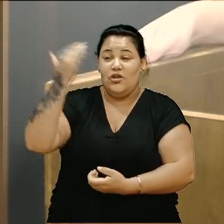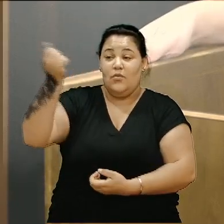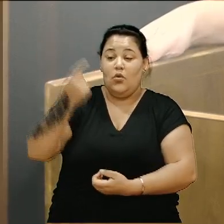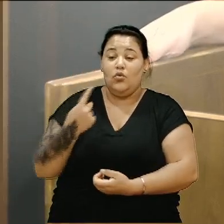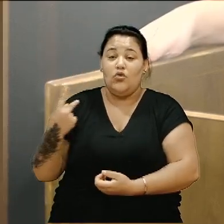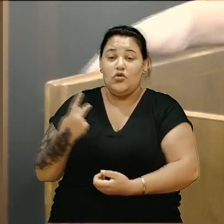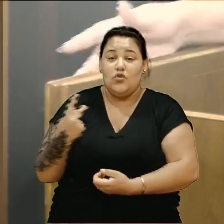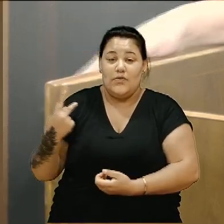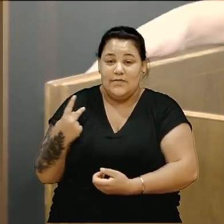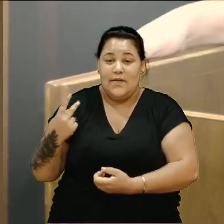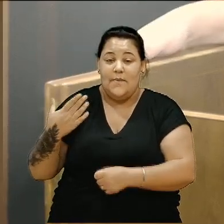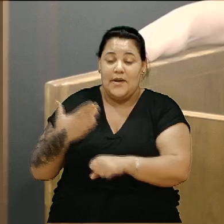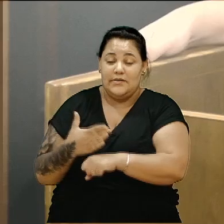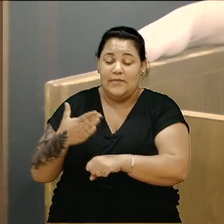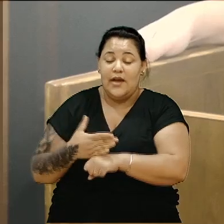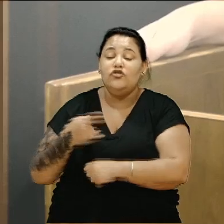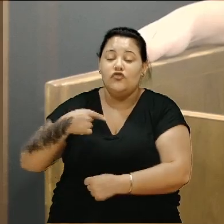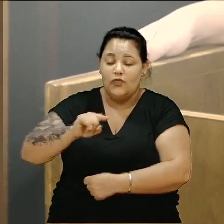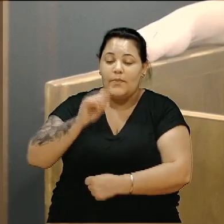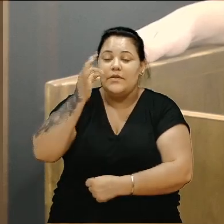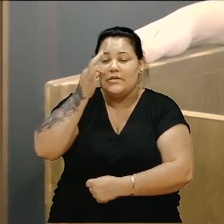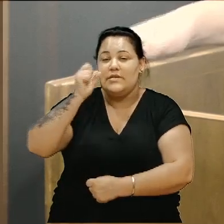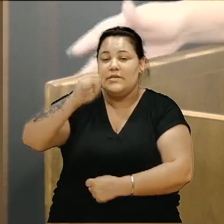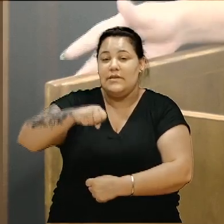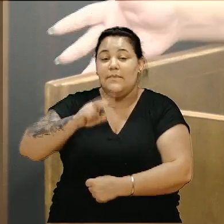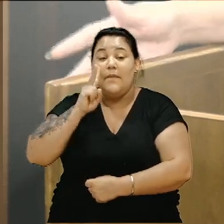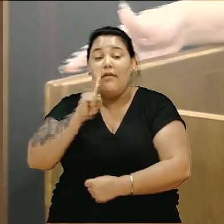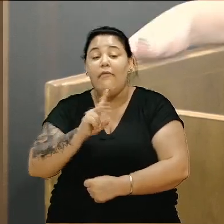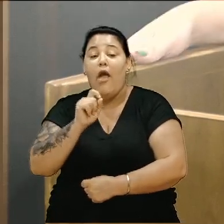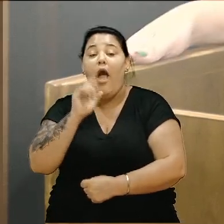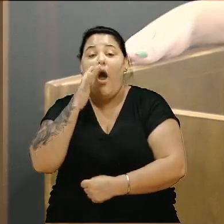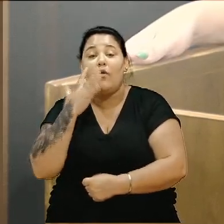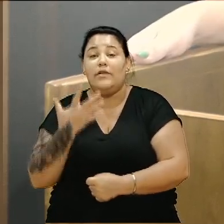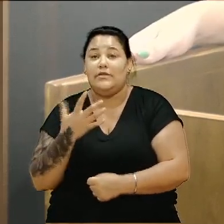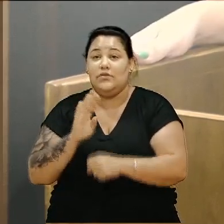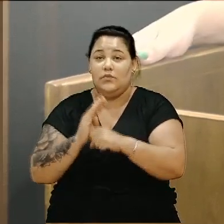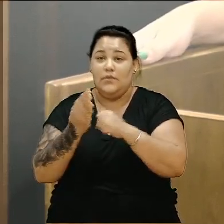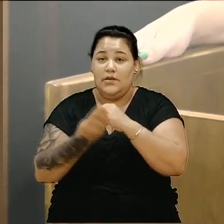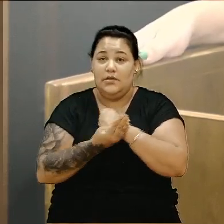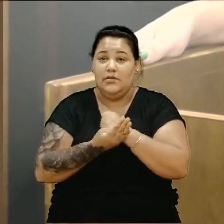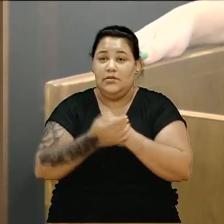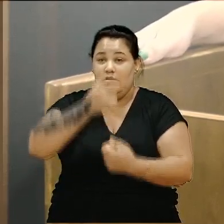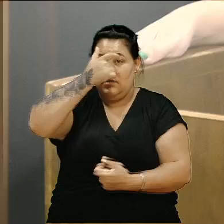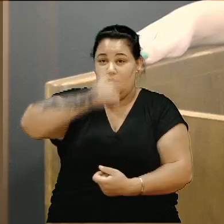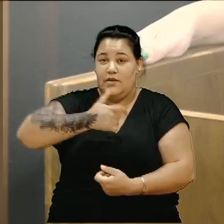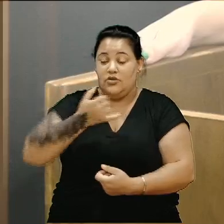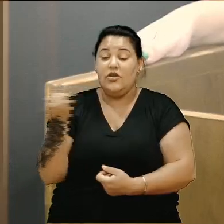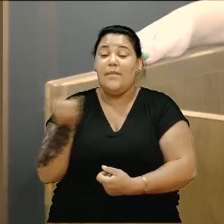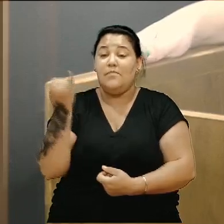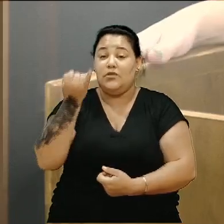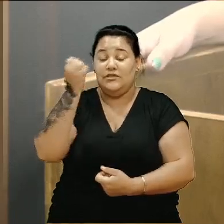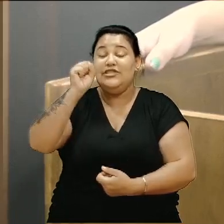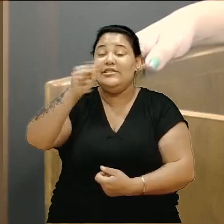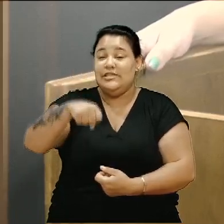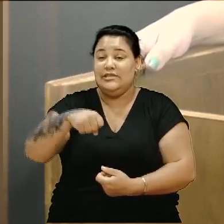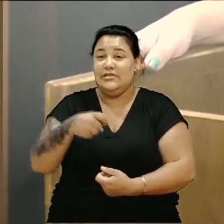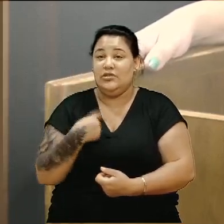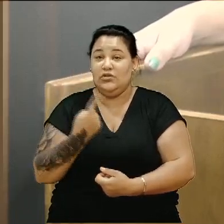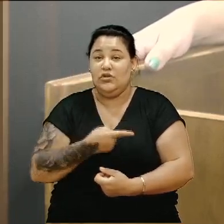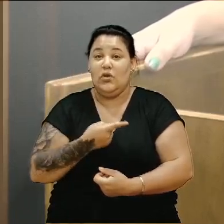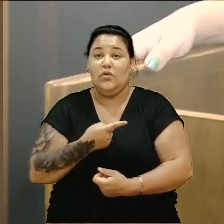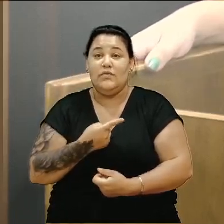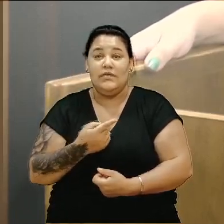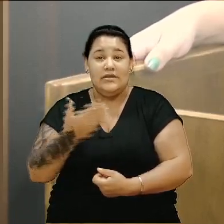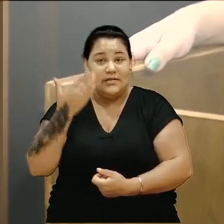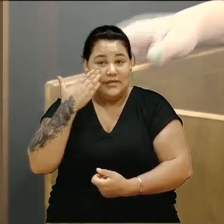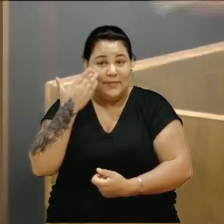lá, e a gente foi para verificar realmente as condições do bairro. Acho que é muito importante a gente saber do que a